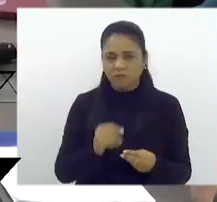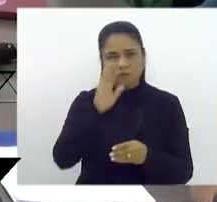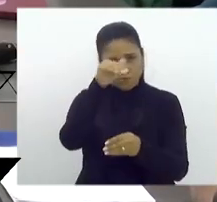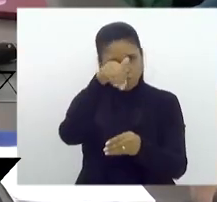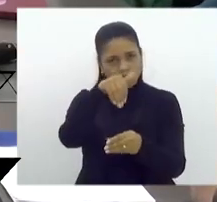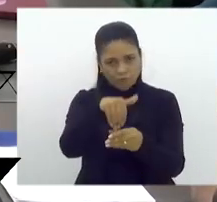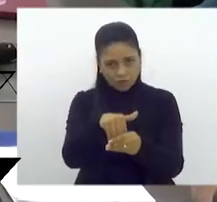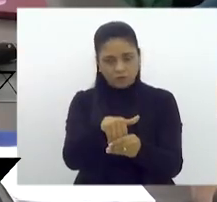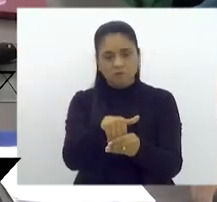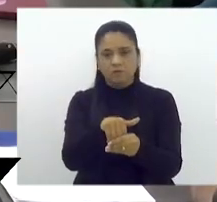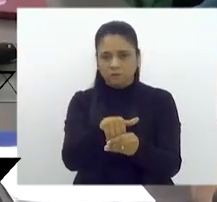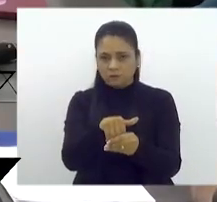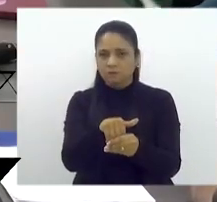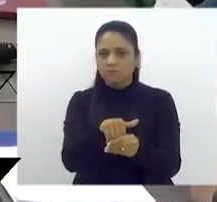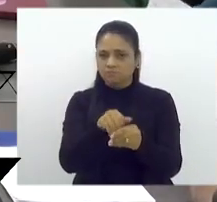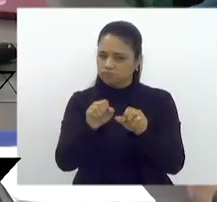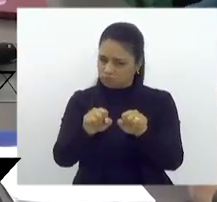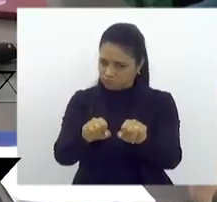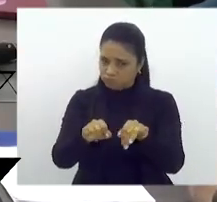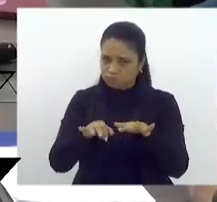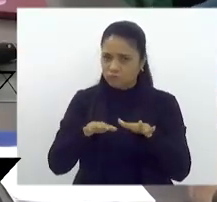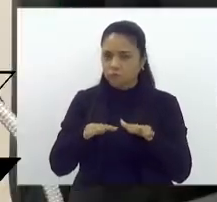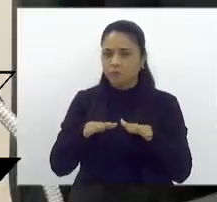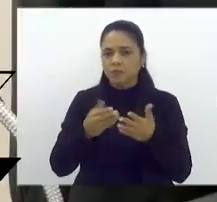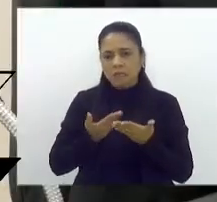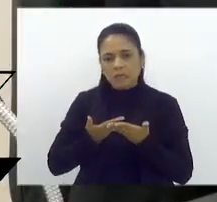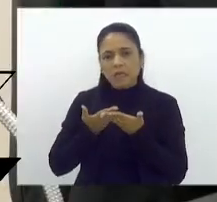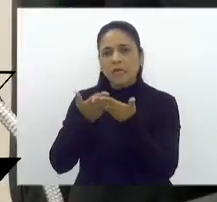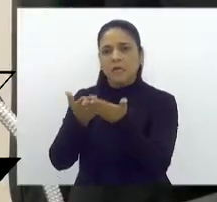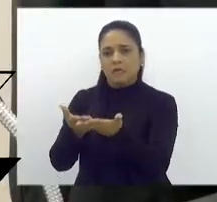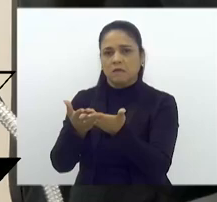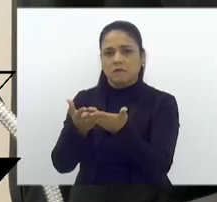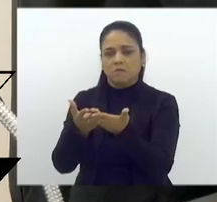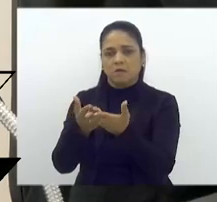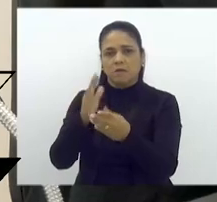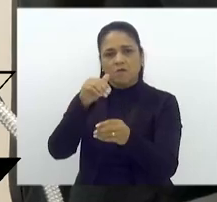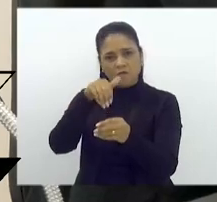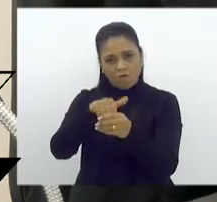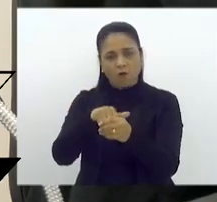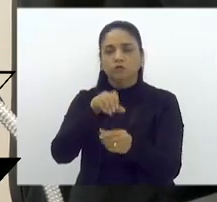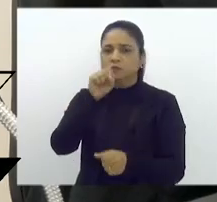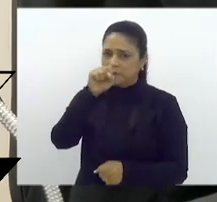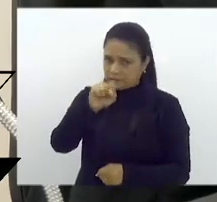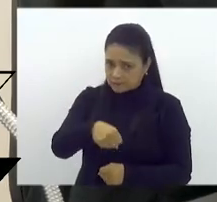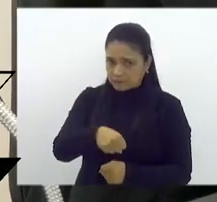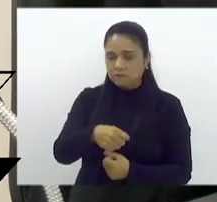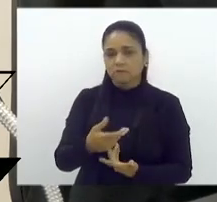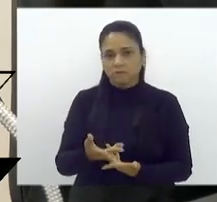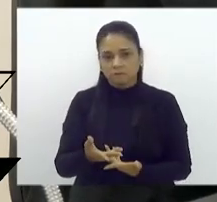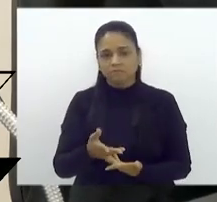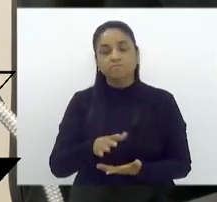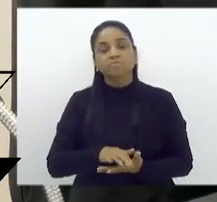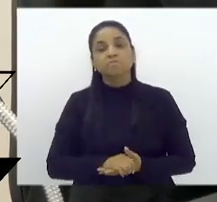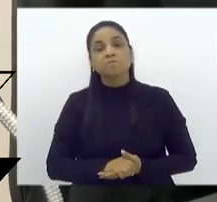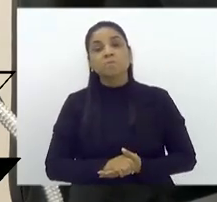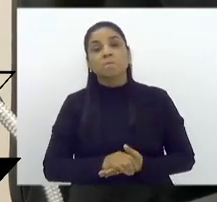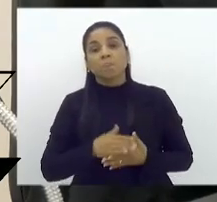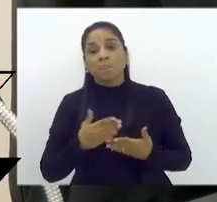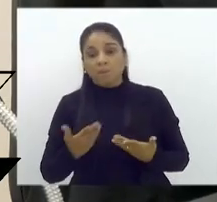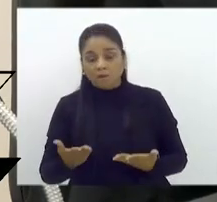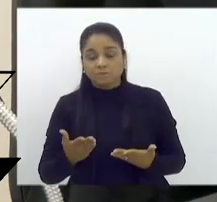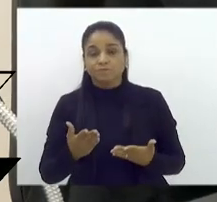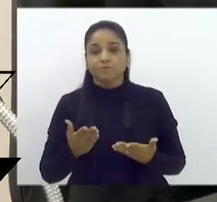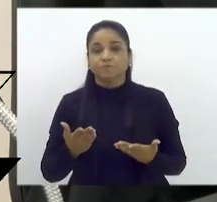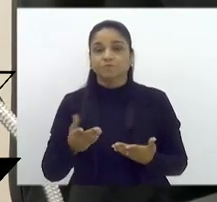Vossa Excelência no plenário, encaminharei o voto pelo sim e por aí vai. Ocorre que